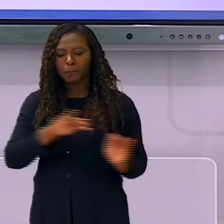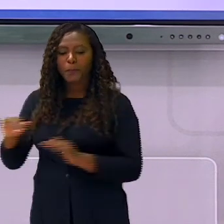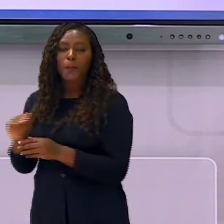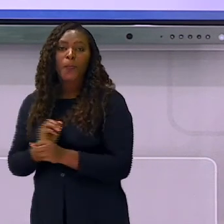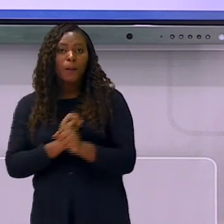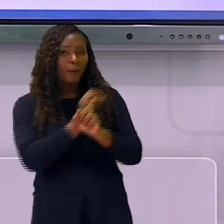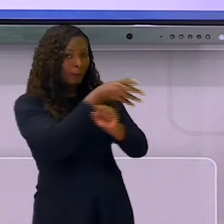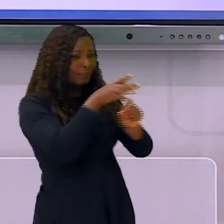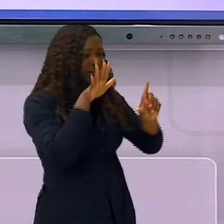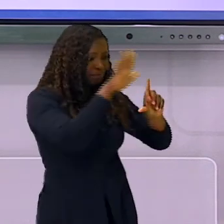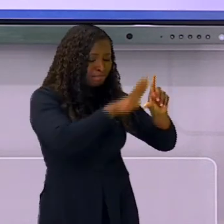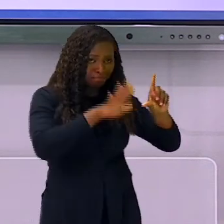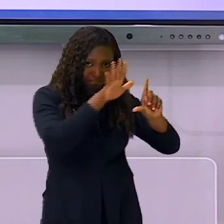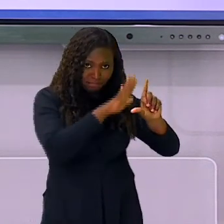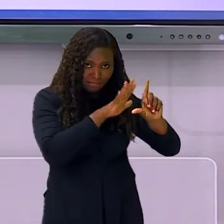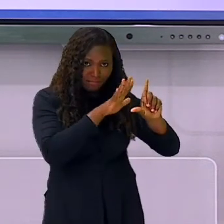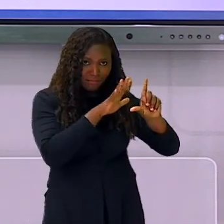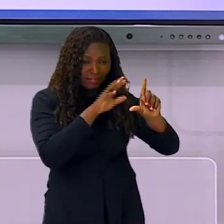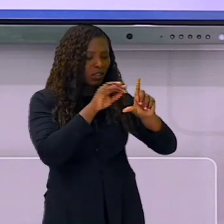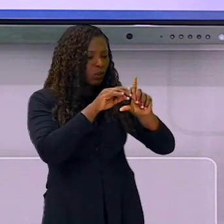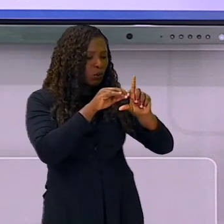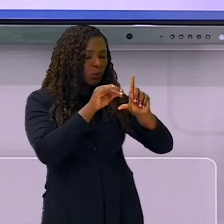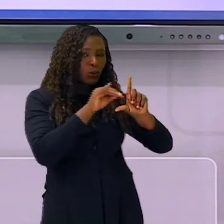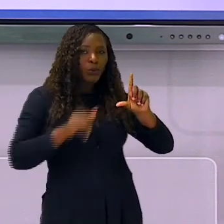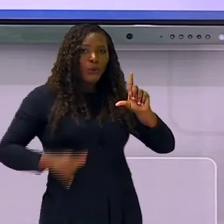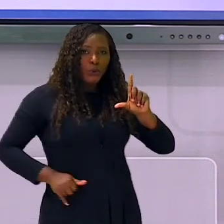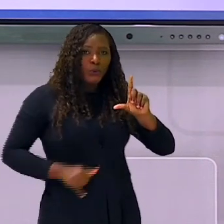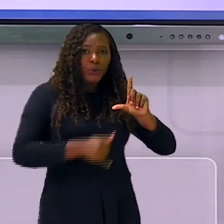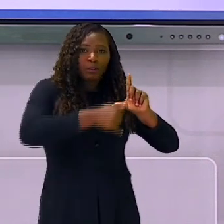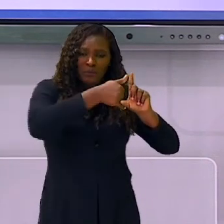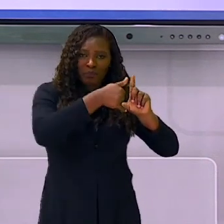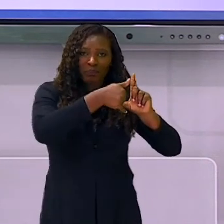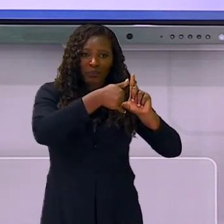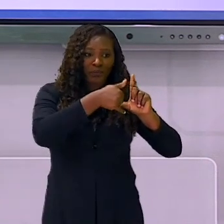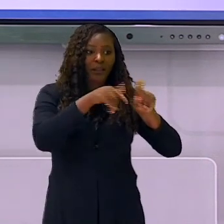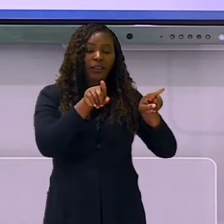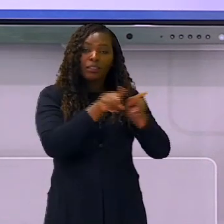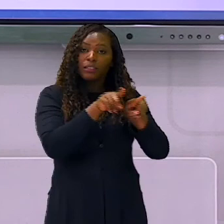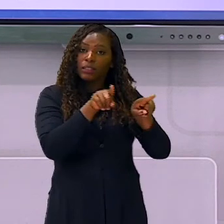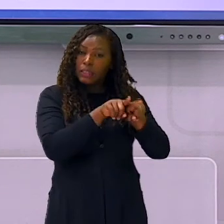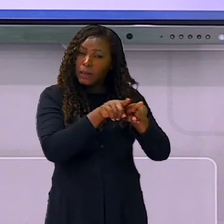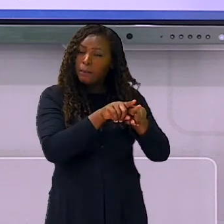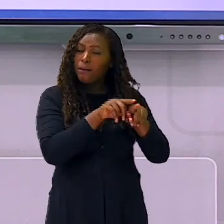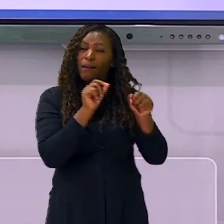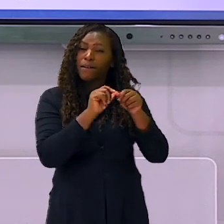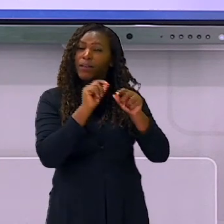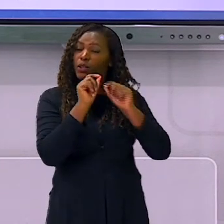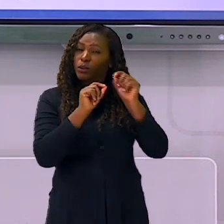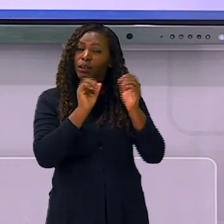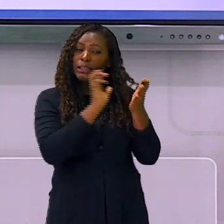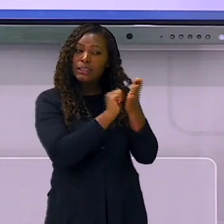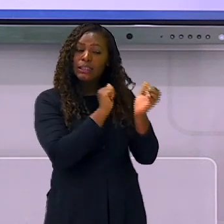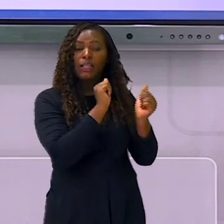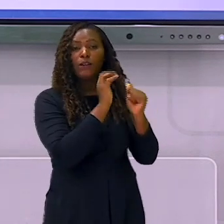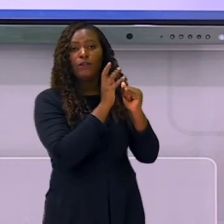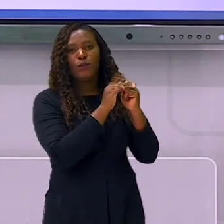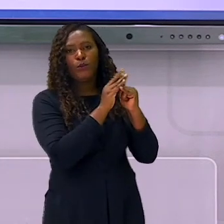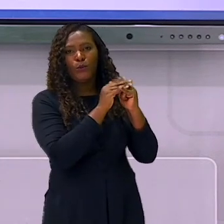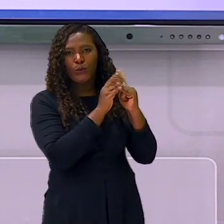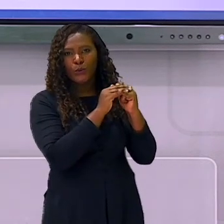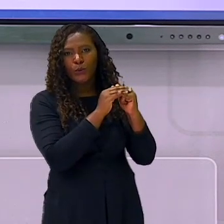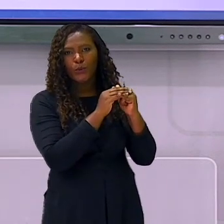SMED-GV, aponte a câmera do seu celular na imagem que aparece no canto da tela. Se inscreva em nosso canal